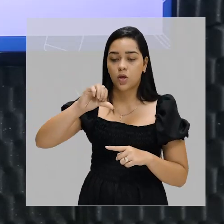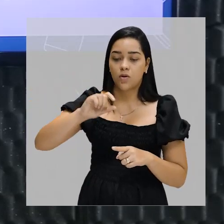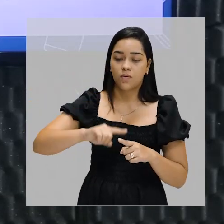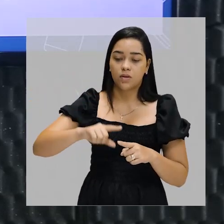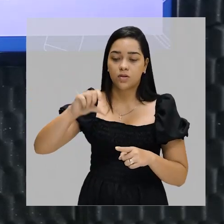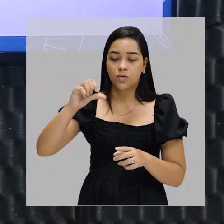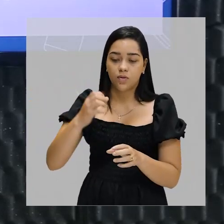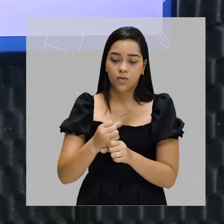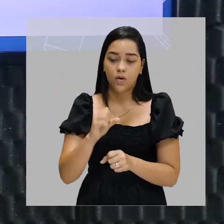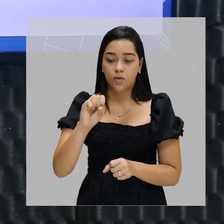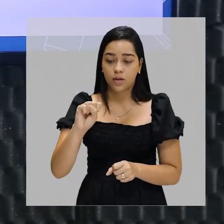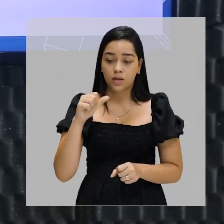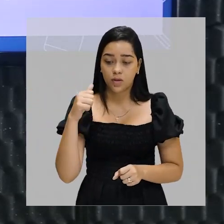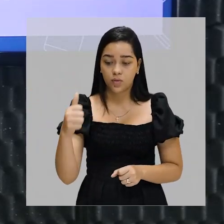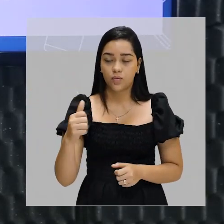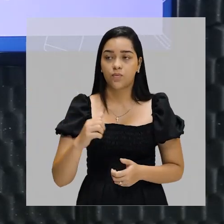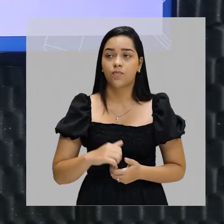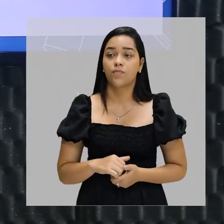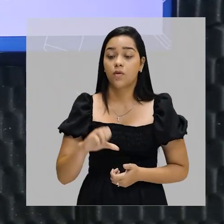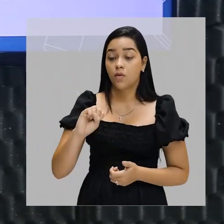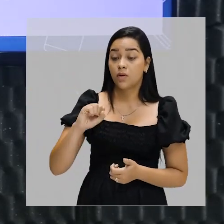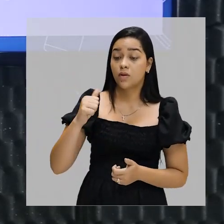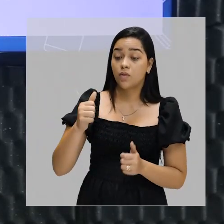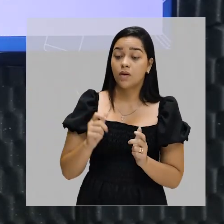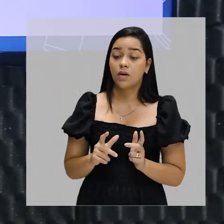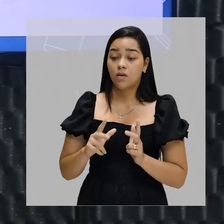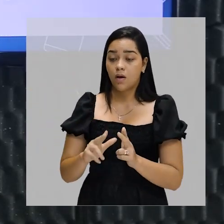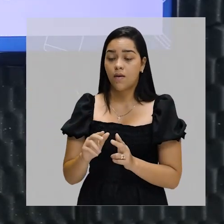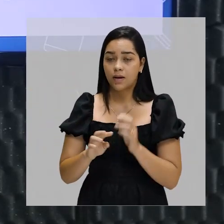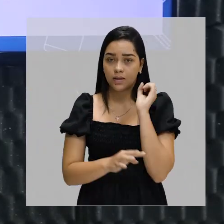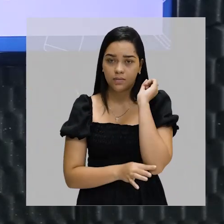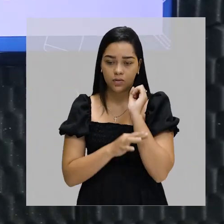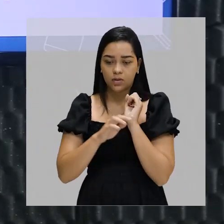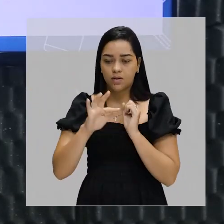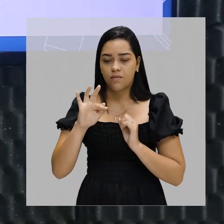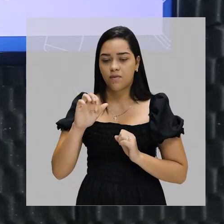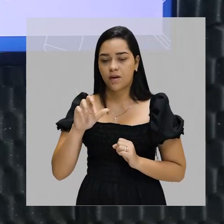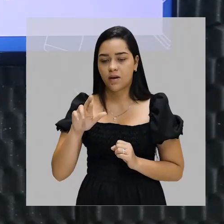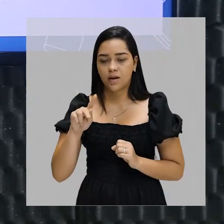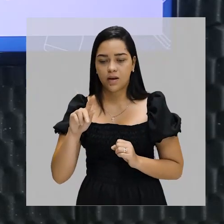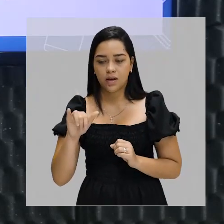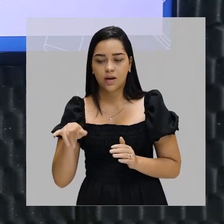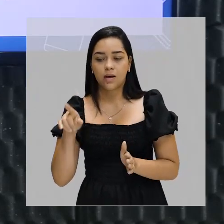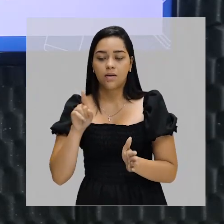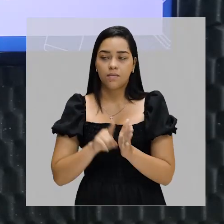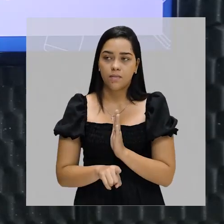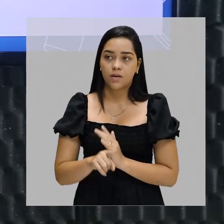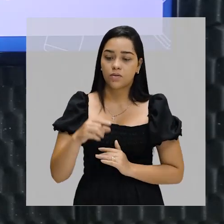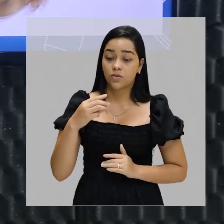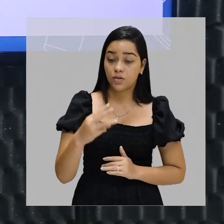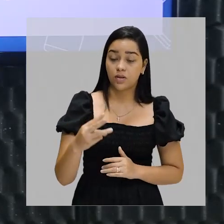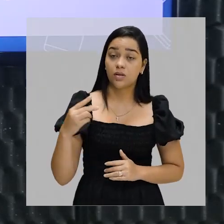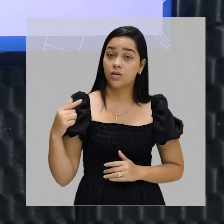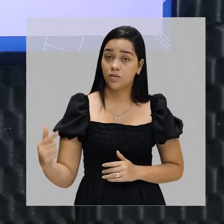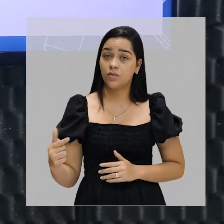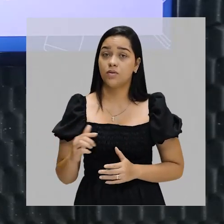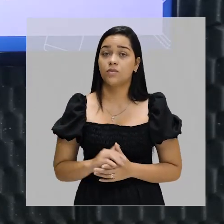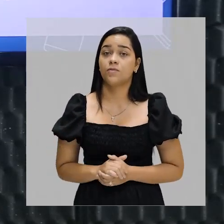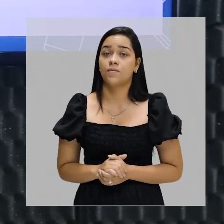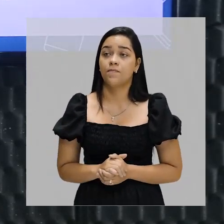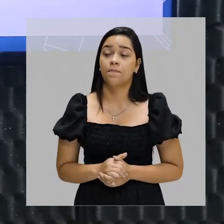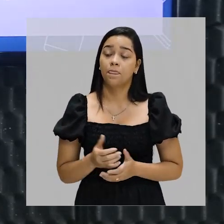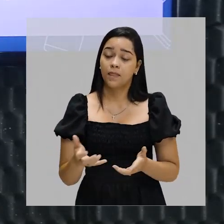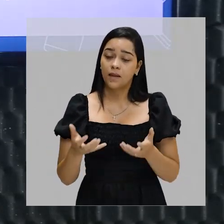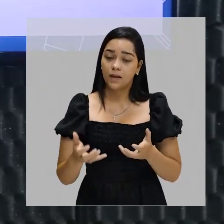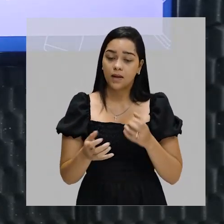9, 81. 81 vai ser igual a temperatura Fahrenheit menos 32. Como nós queremos